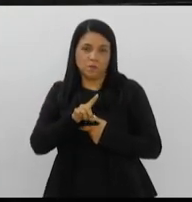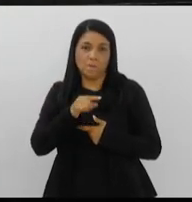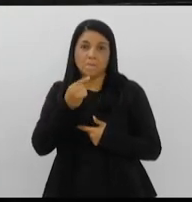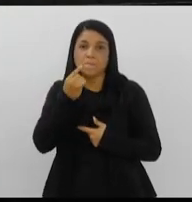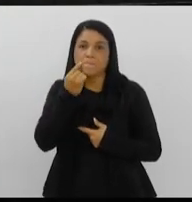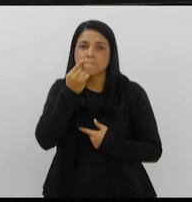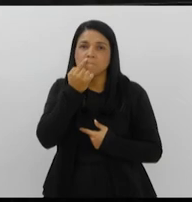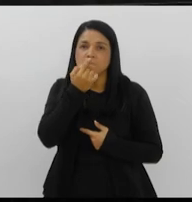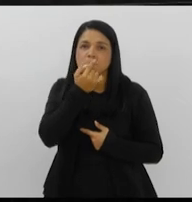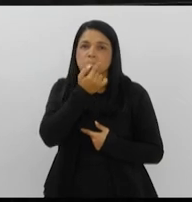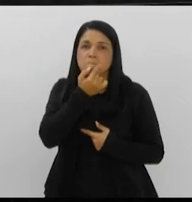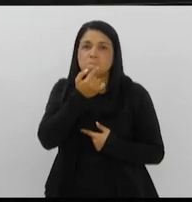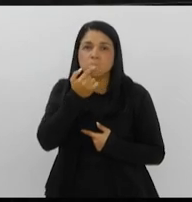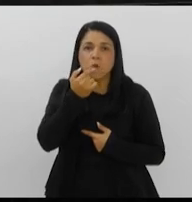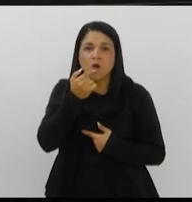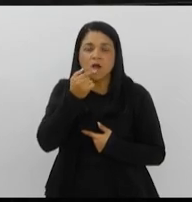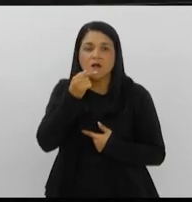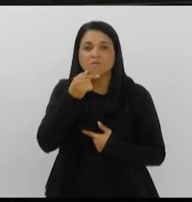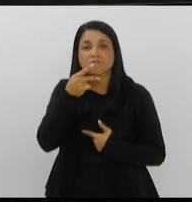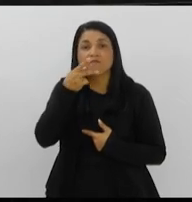existe para falar,